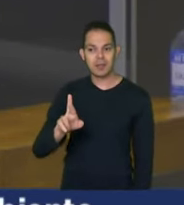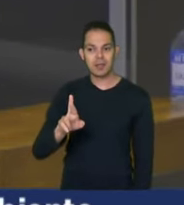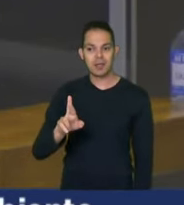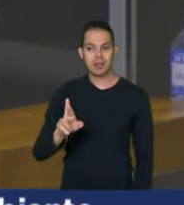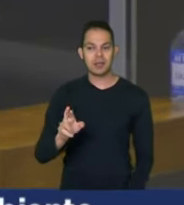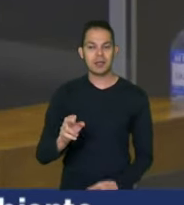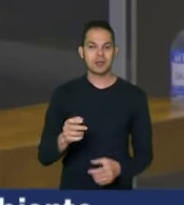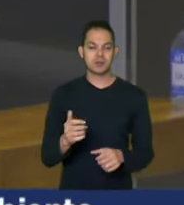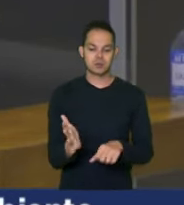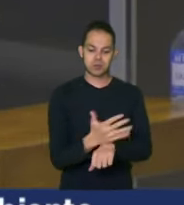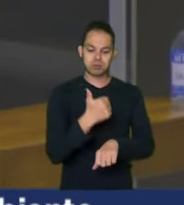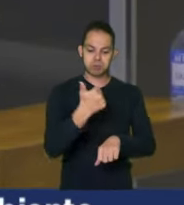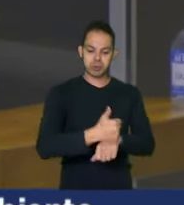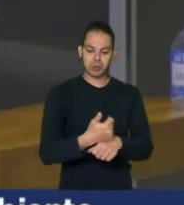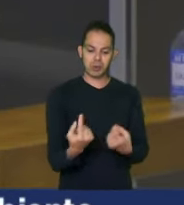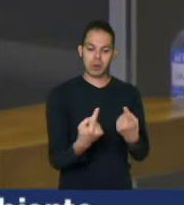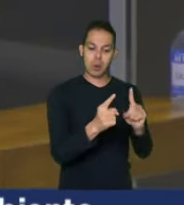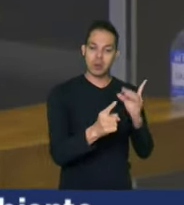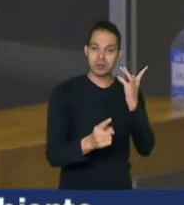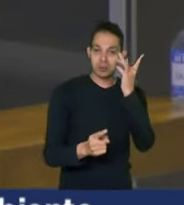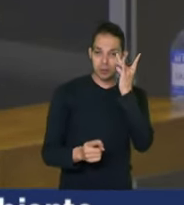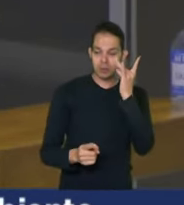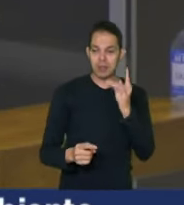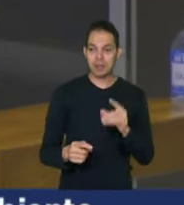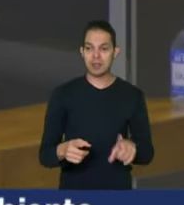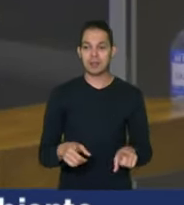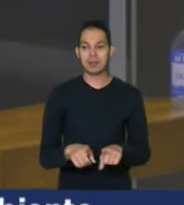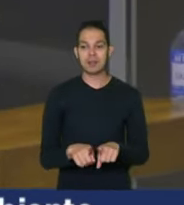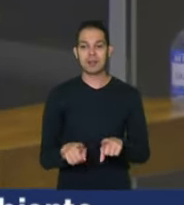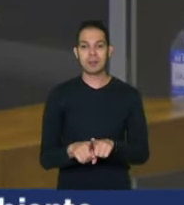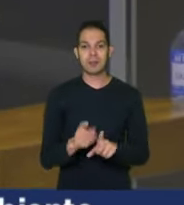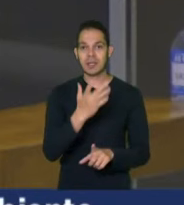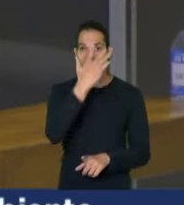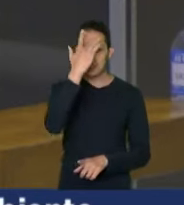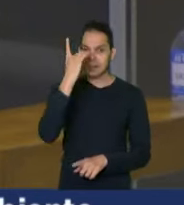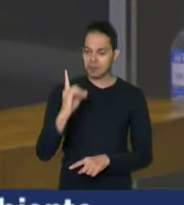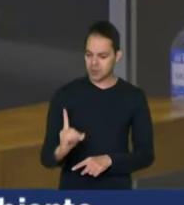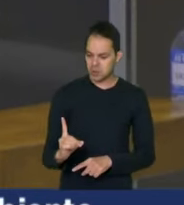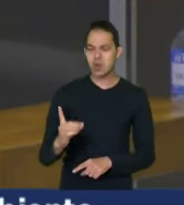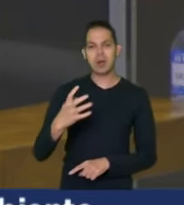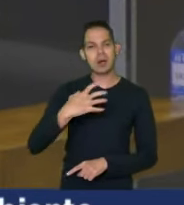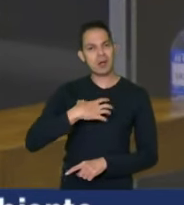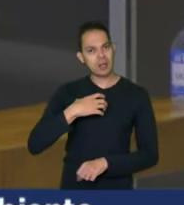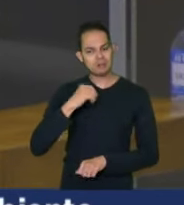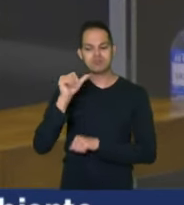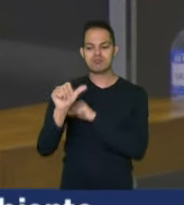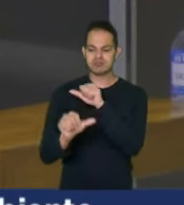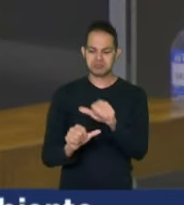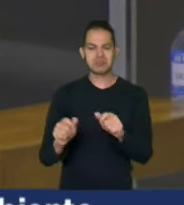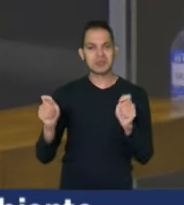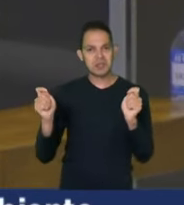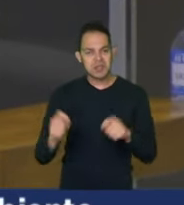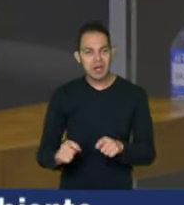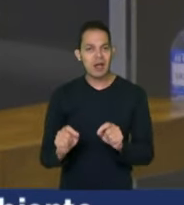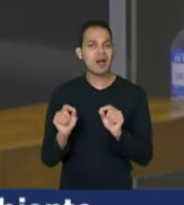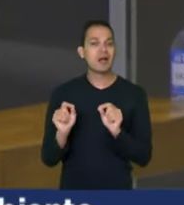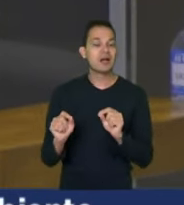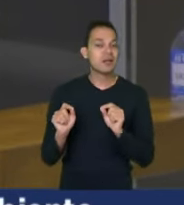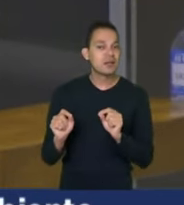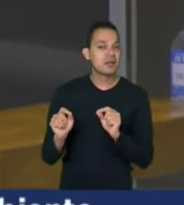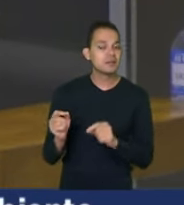presidenta Dilma. E a única pessoa que tem condição de alterar isso e não altera,